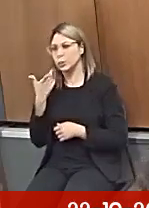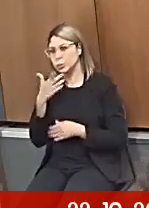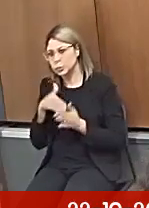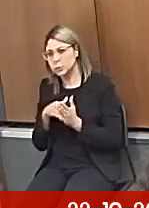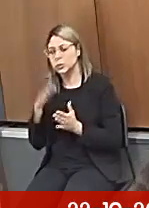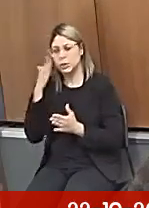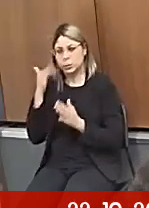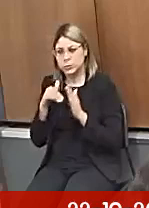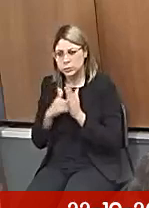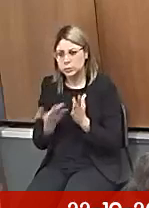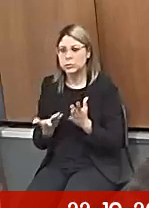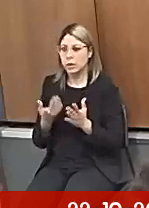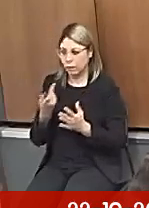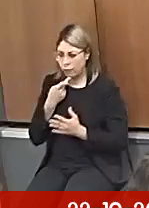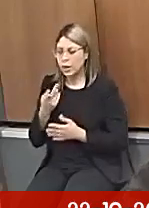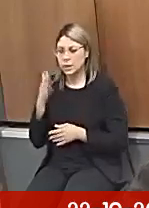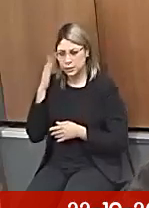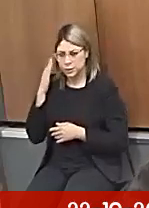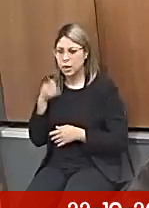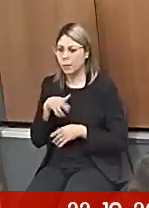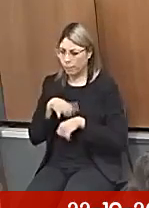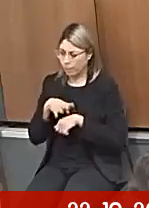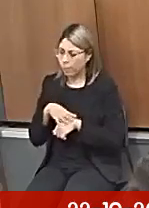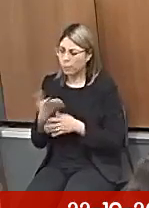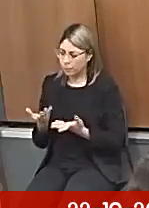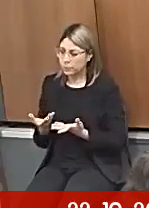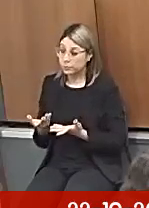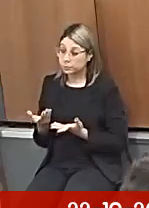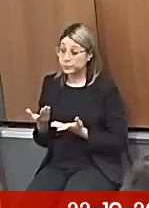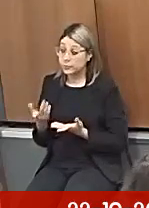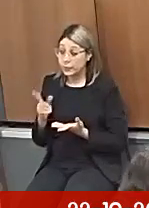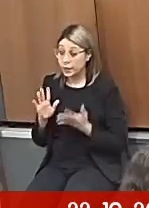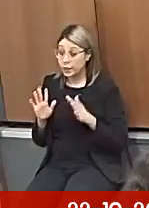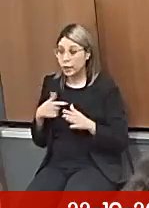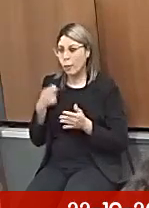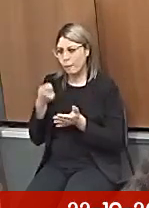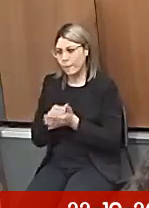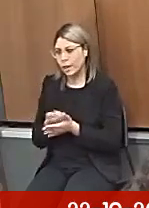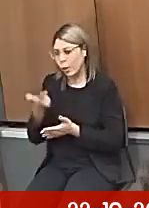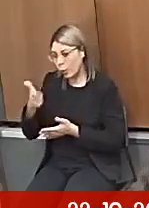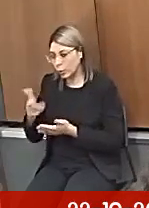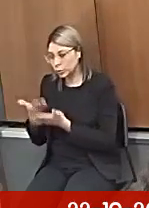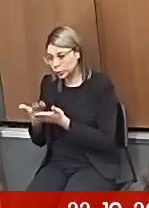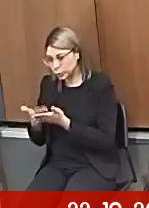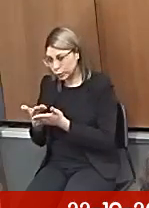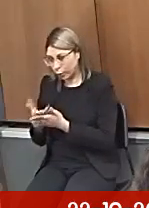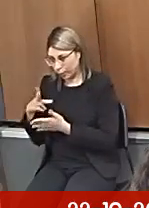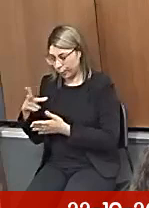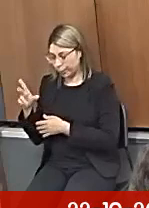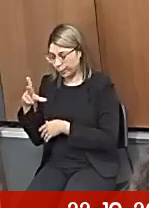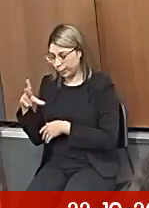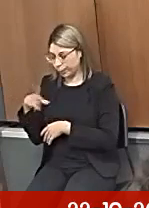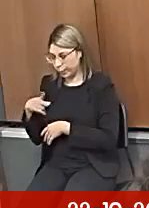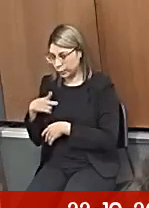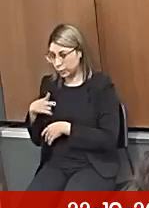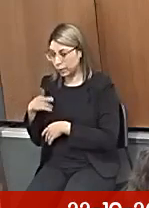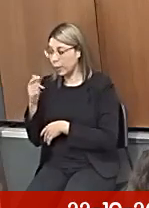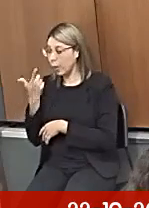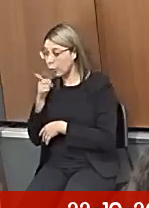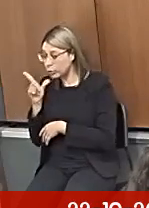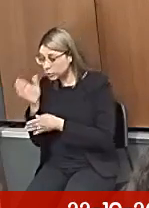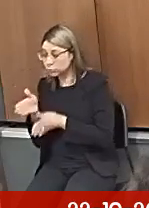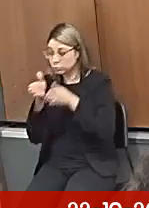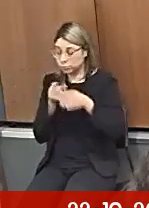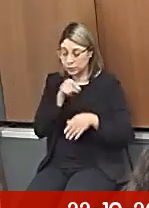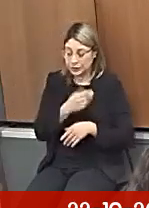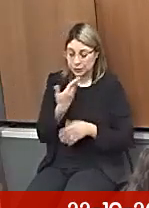sabe a matéria, ainda falam comigo, ele sabe a matéria. Então, eu falo, gente, então eu fico pagando uma outra escola paralela para o menino dar conta,